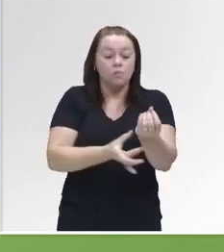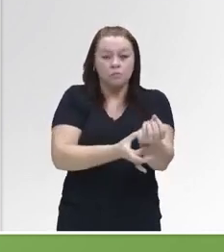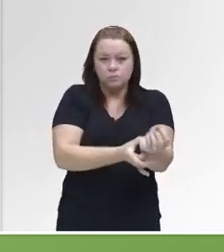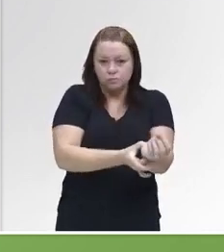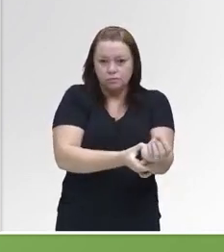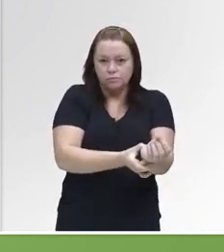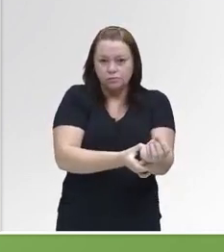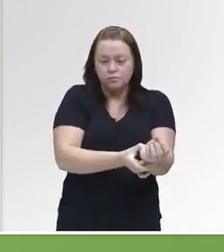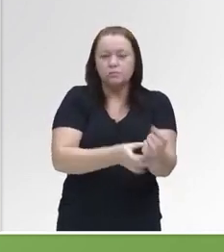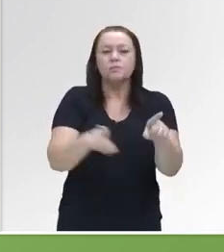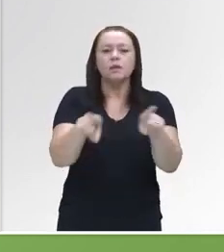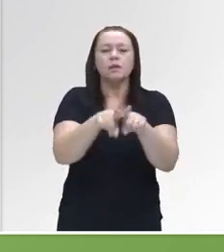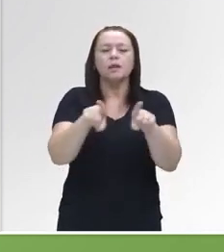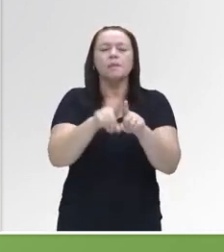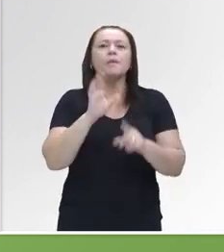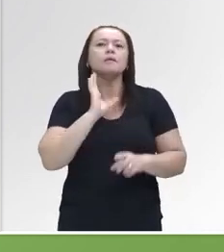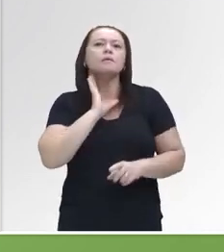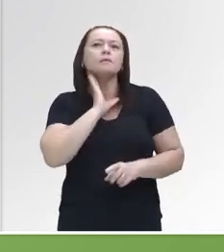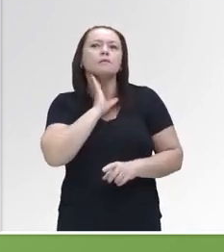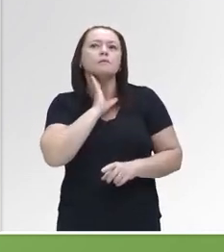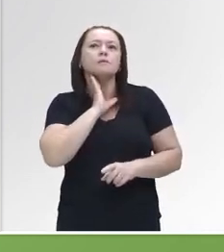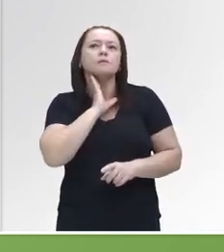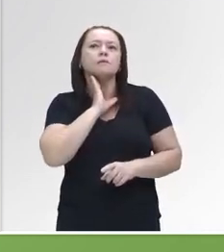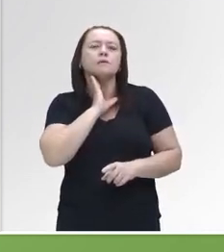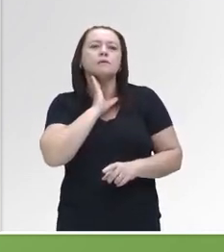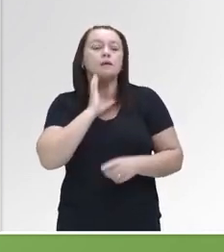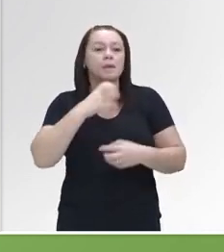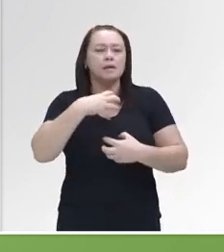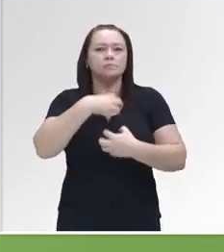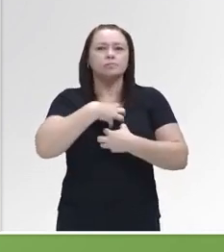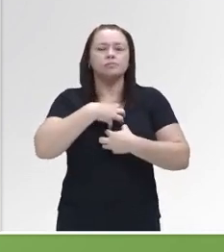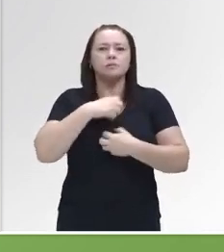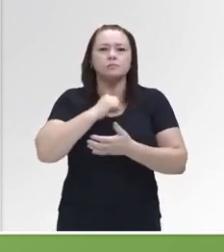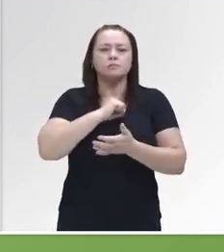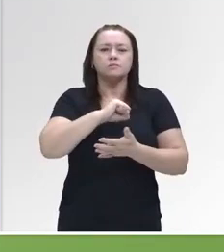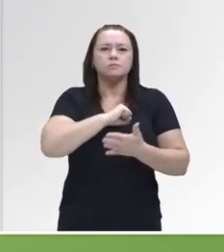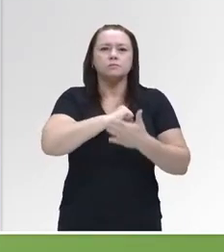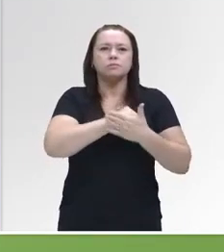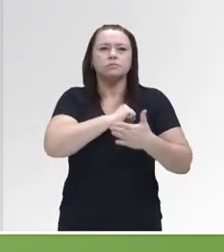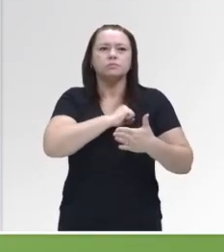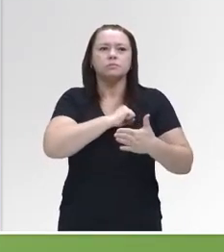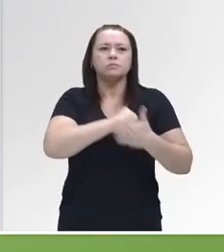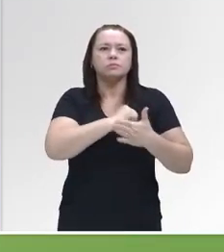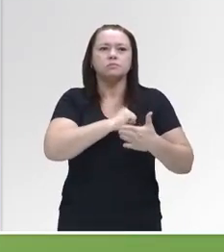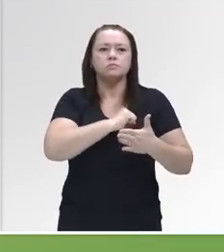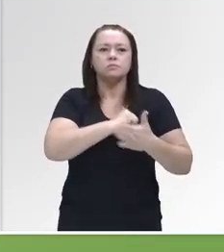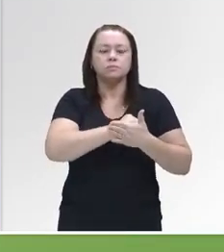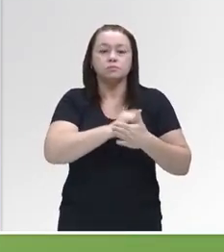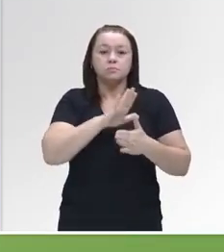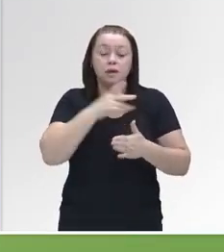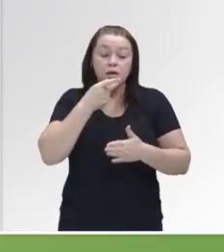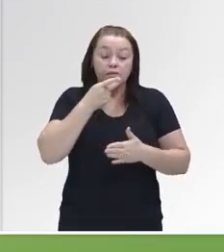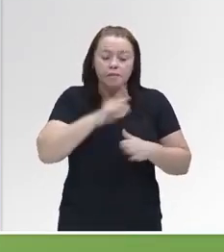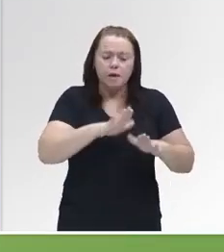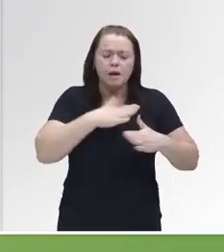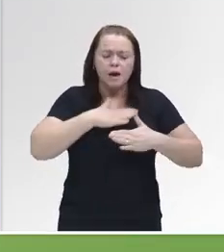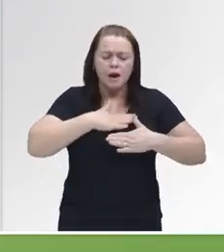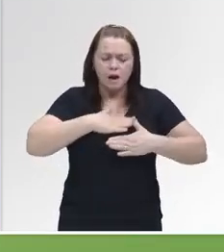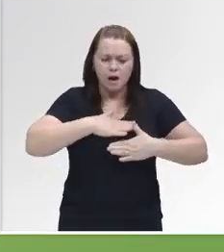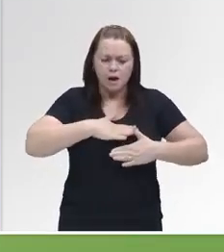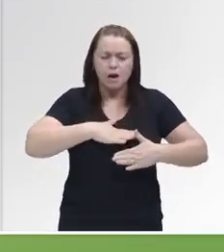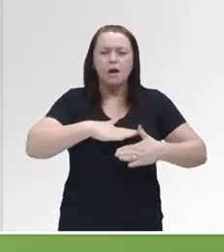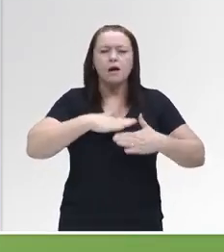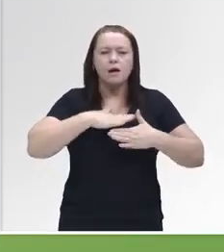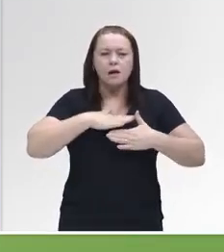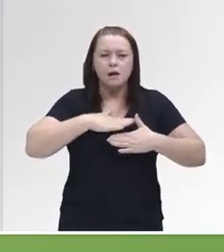do pescoço, para ver se ela pelo menos tem batimentos vitais, e também deixá-la muito tranquila, tá bom? Porque o